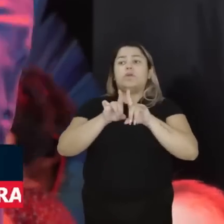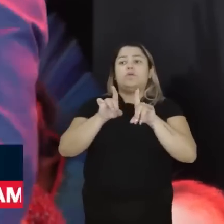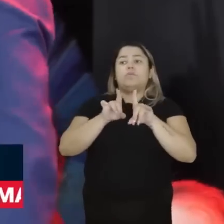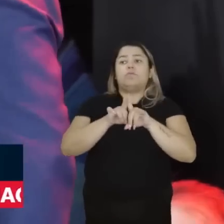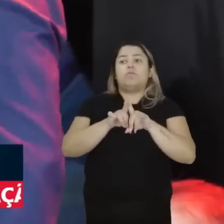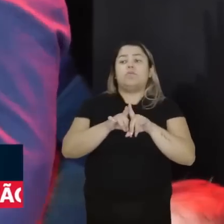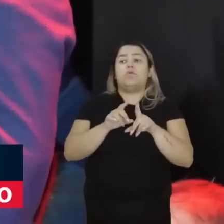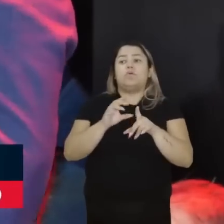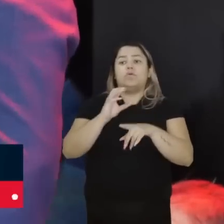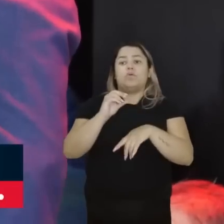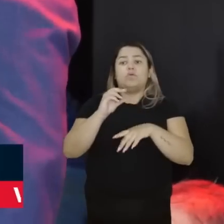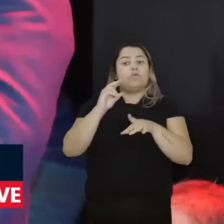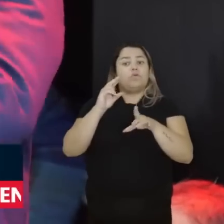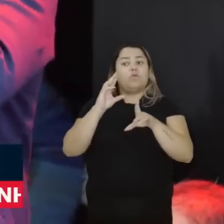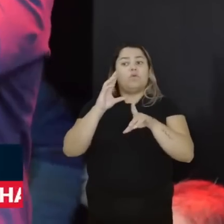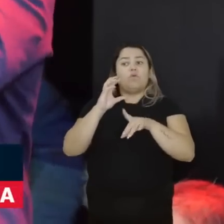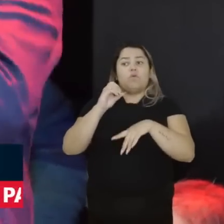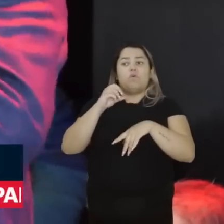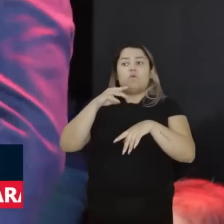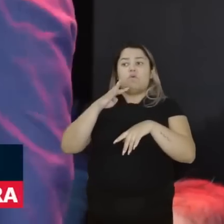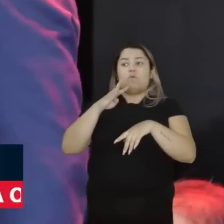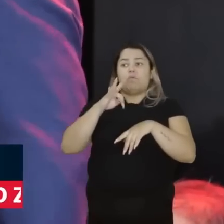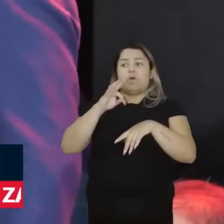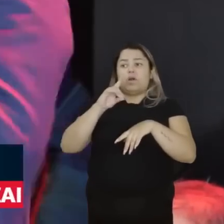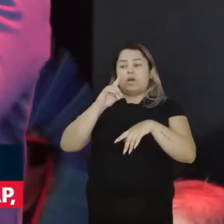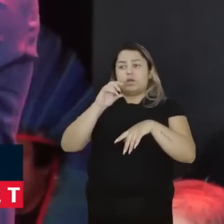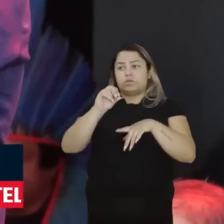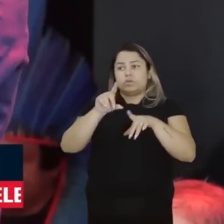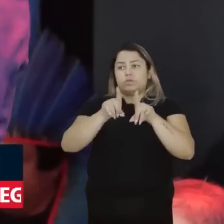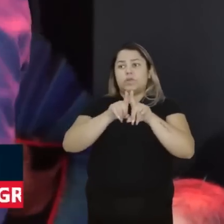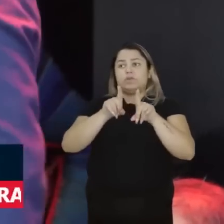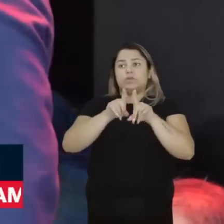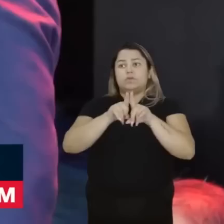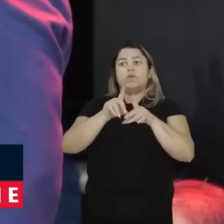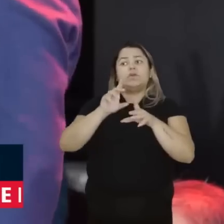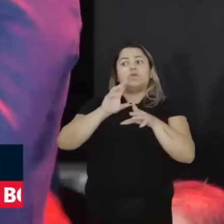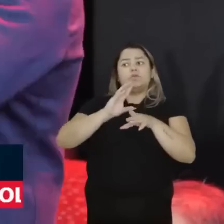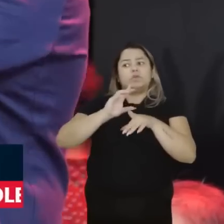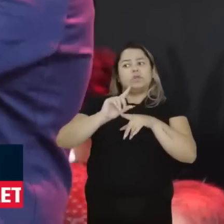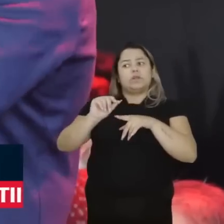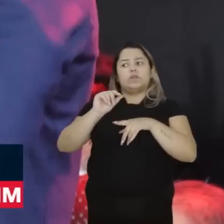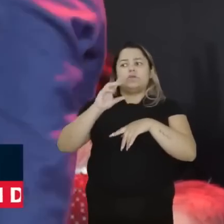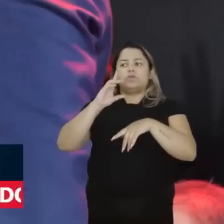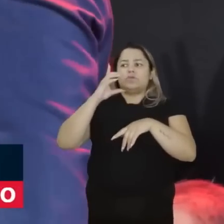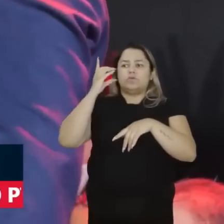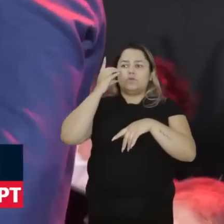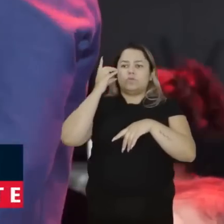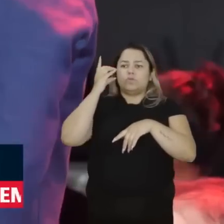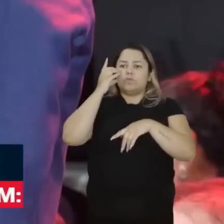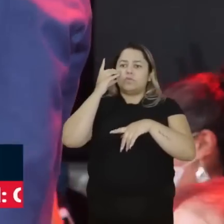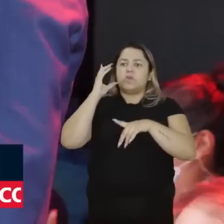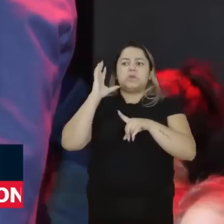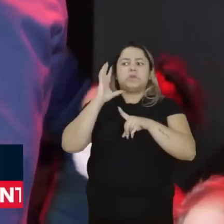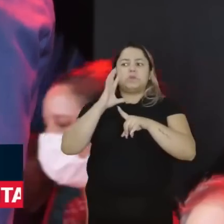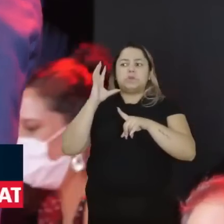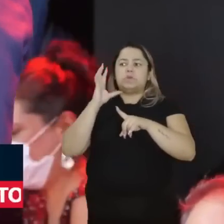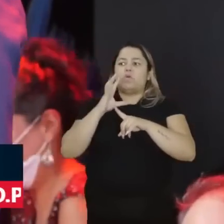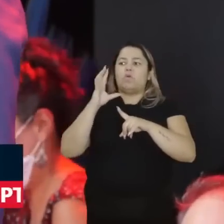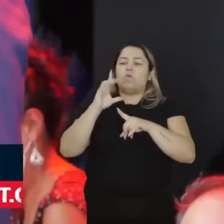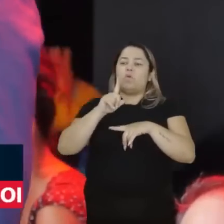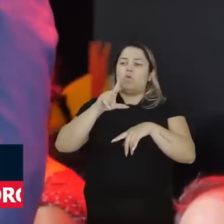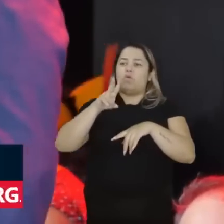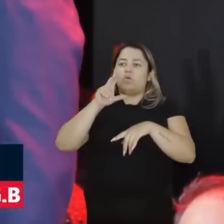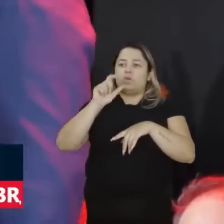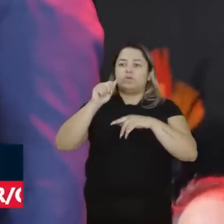ser combatido. Veio o golpe, tiraram a Dilma, perseguiram o Lula e acharam que tinham